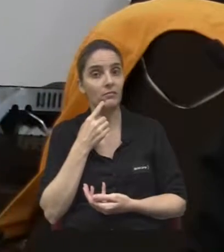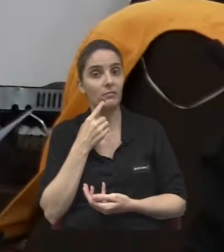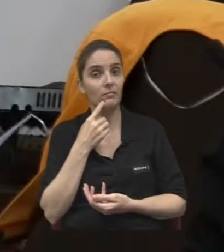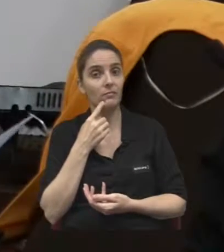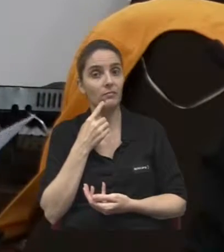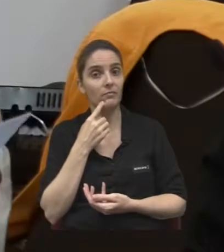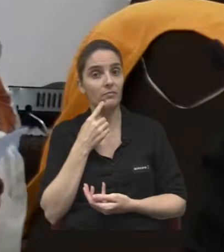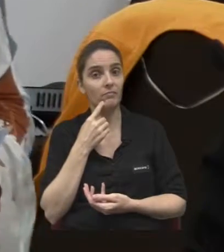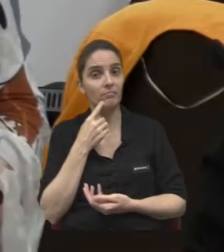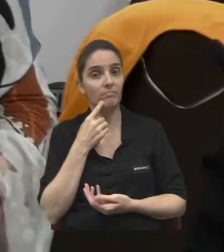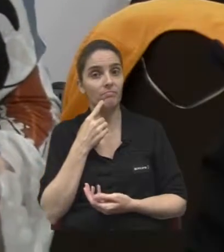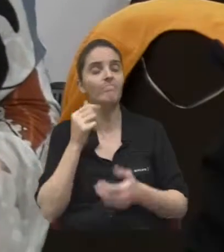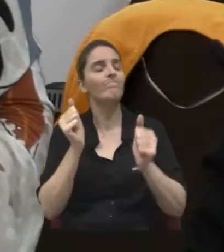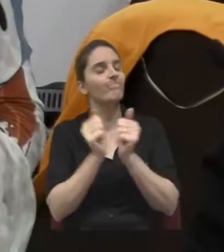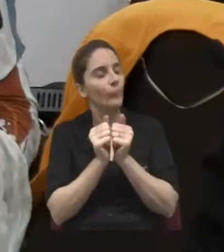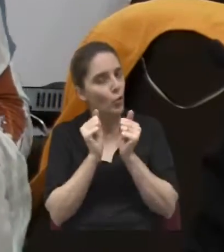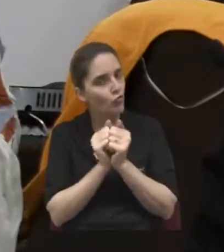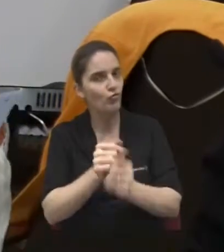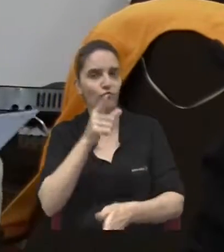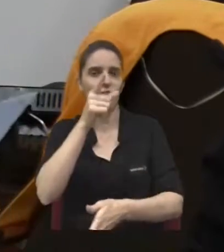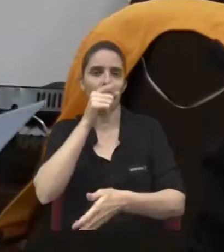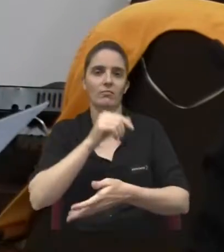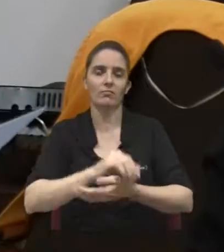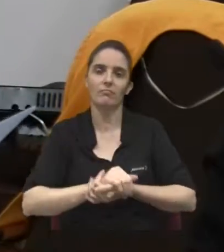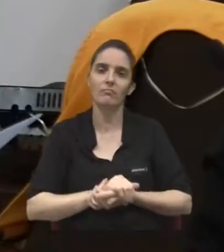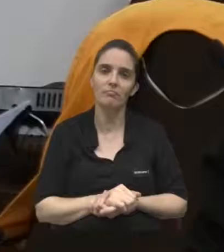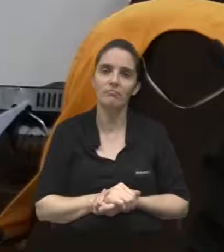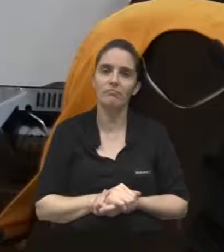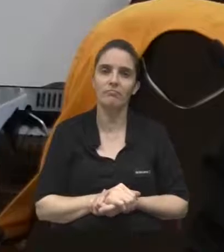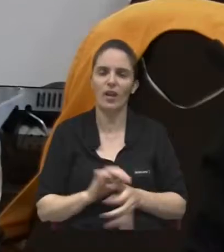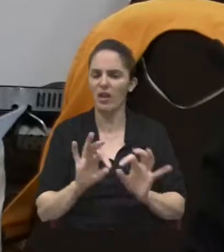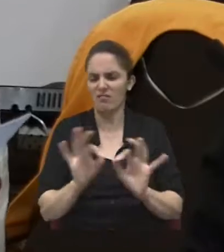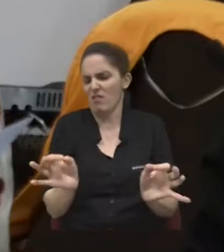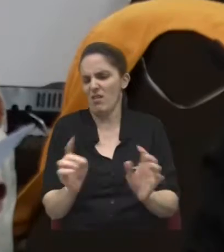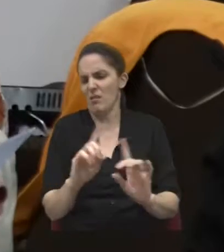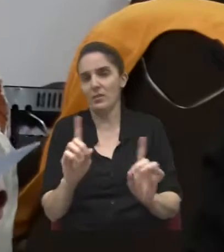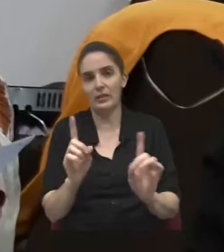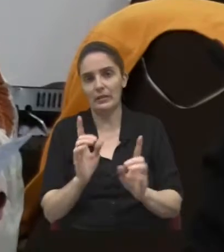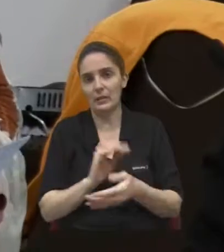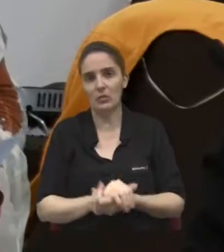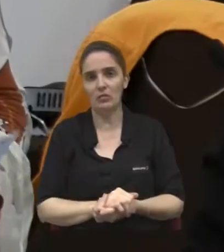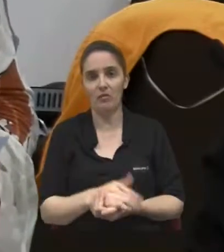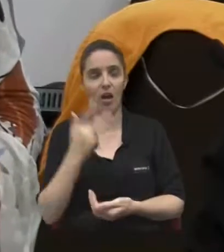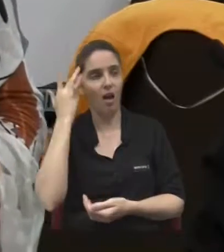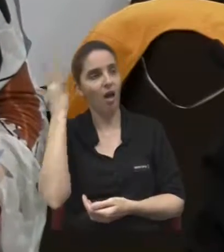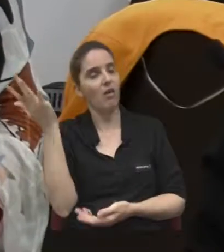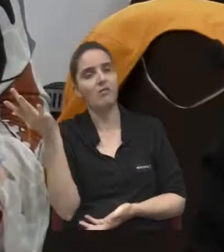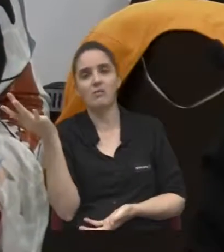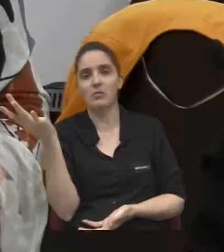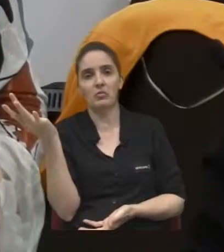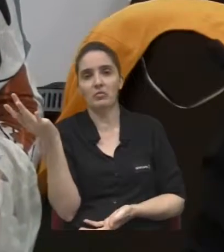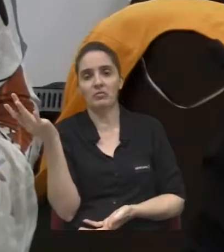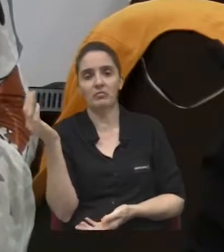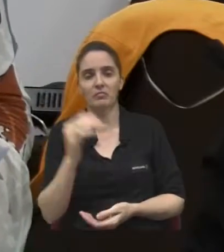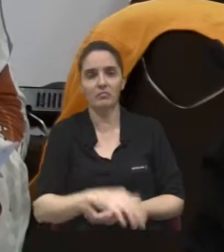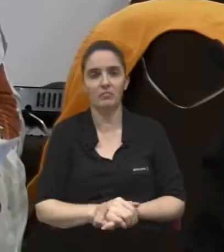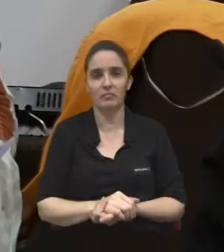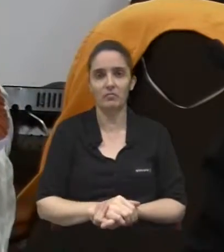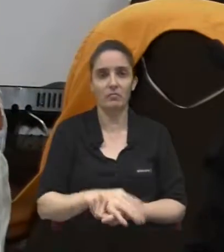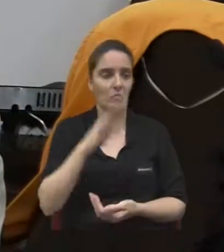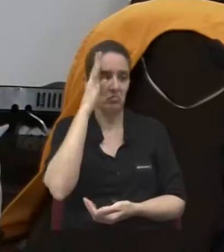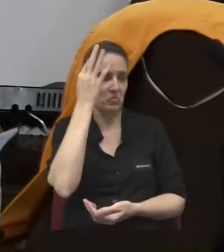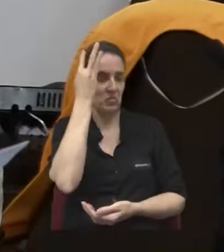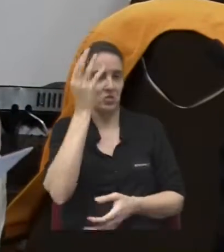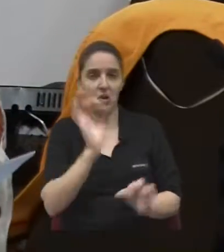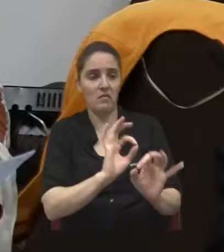embaixo. A situação não é simples assim. Está muito fácil, então, né? Chega lá, não tem resolução, nem vê,